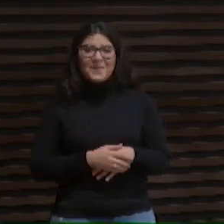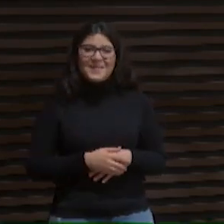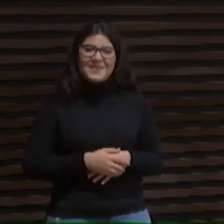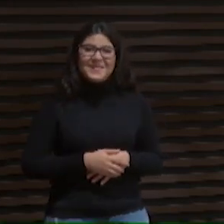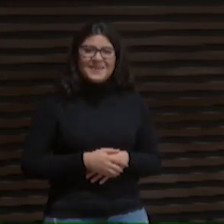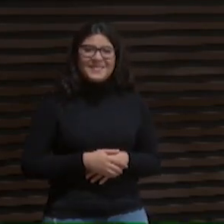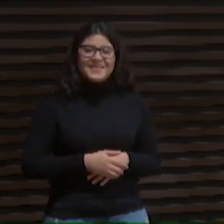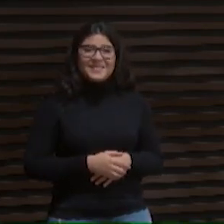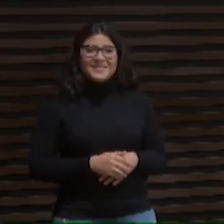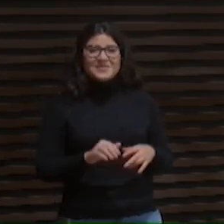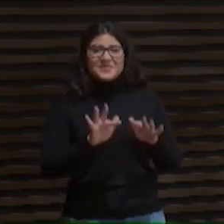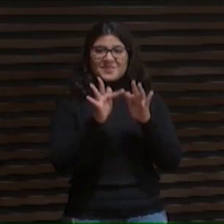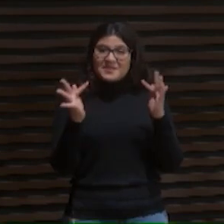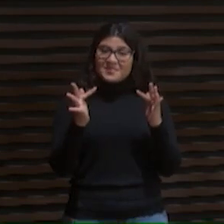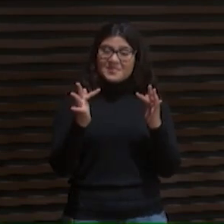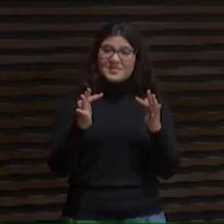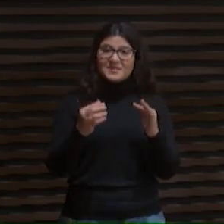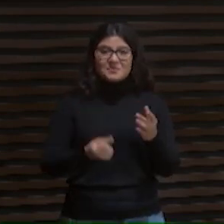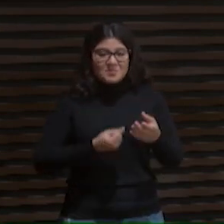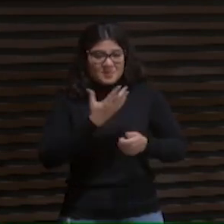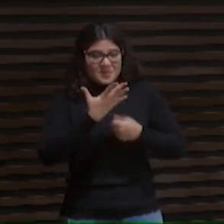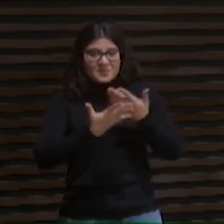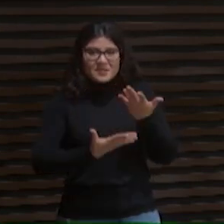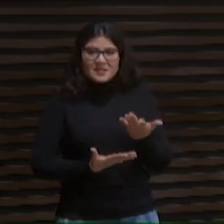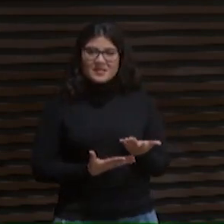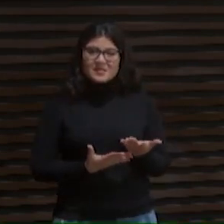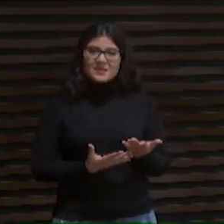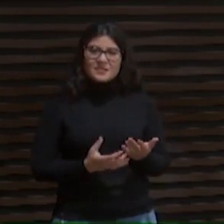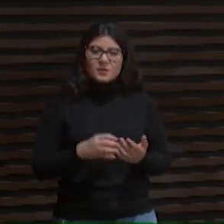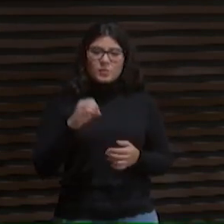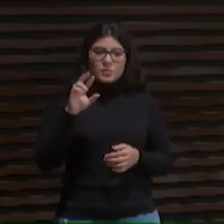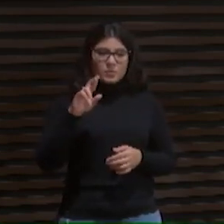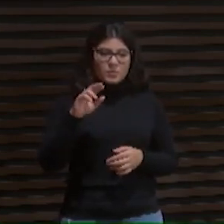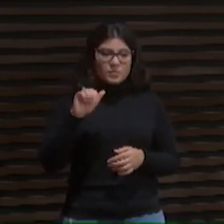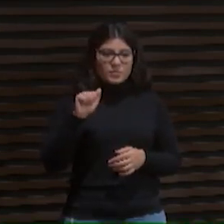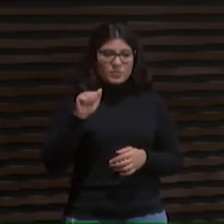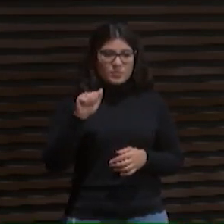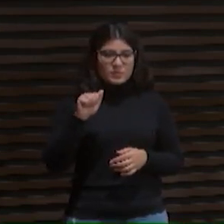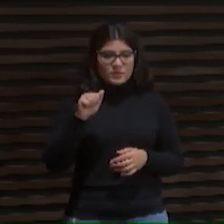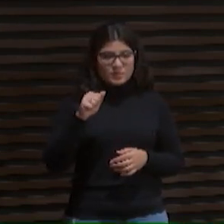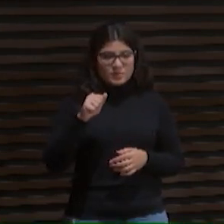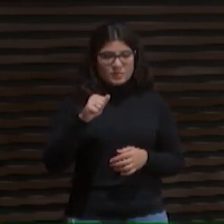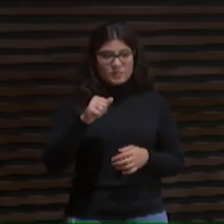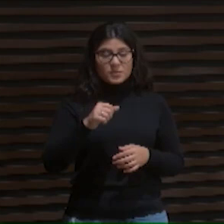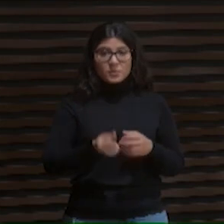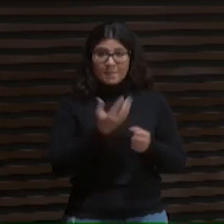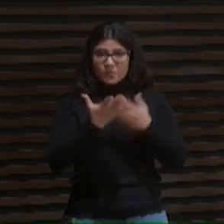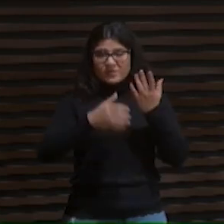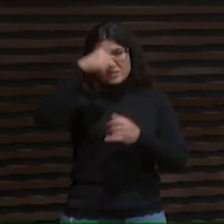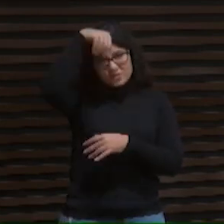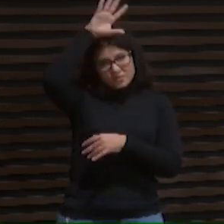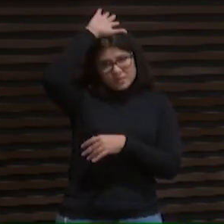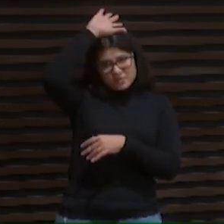expressão foi cunhada pelo poeta romano Horácio, que viveu de 65 a.C. até